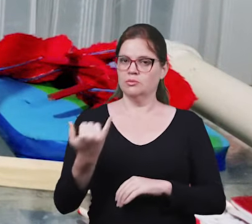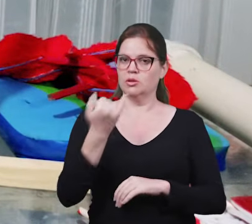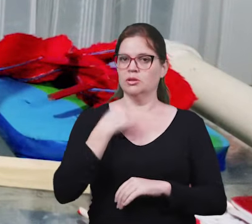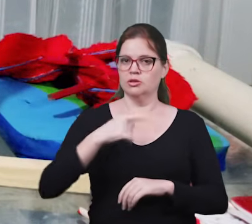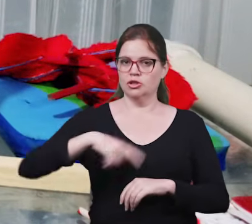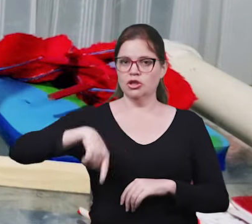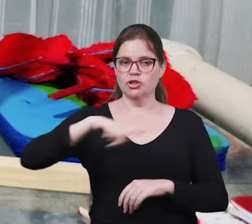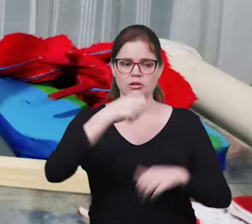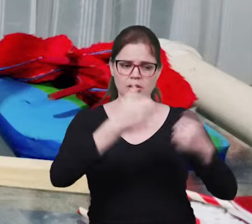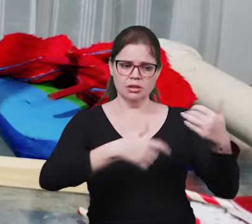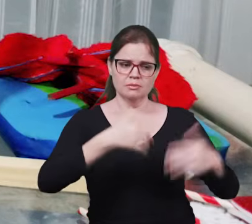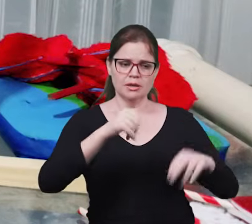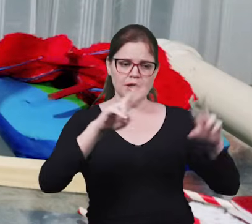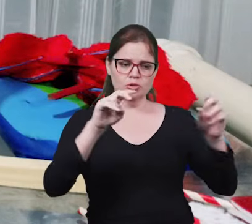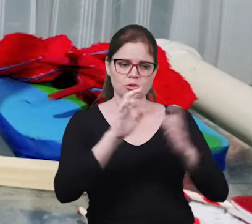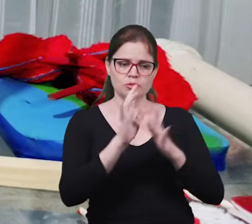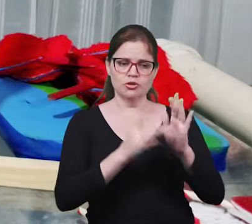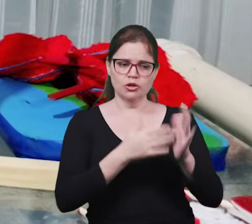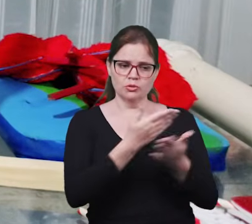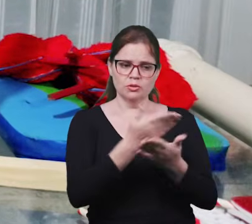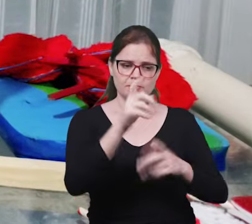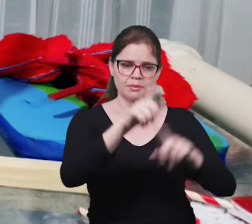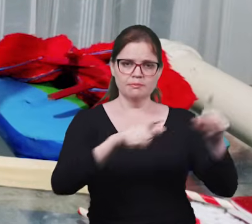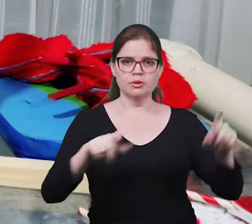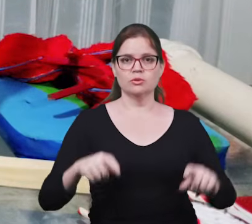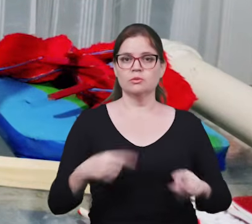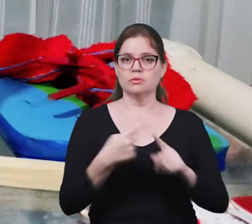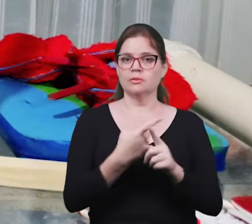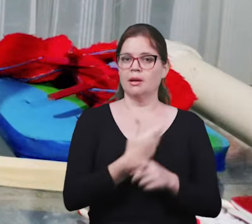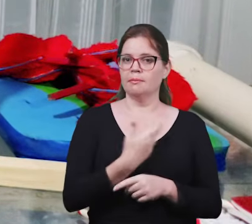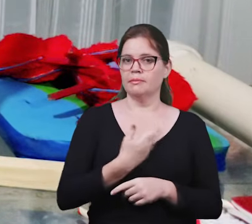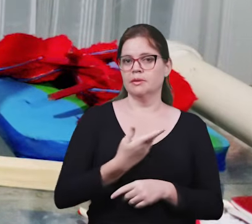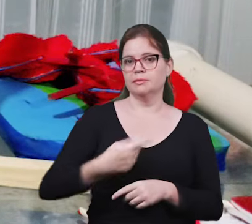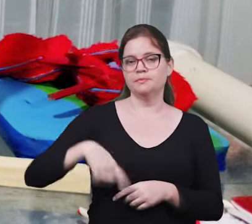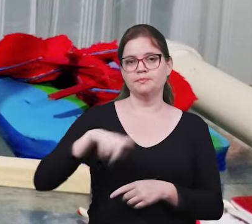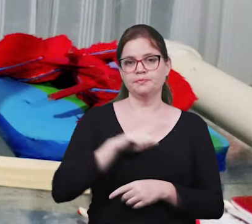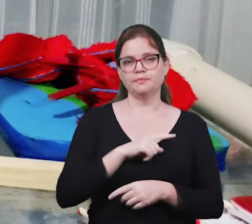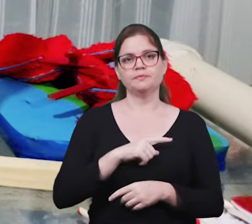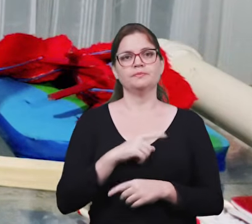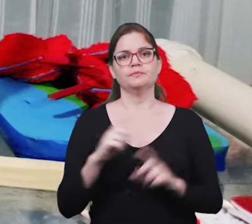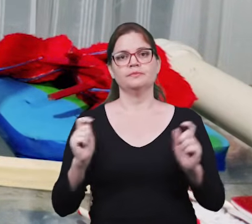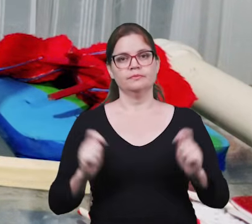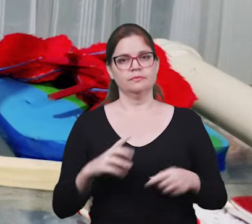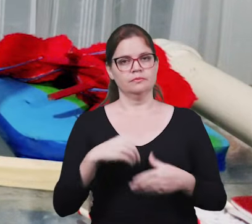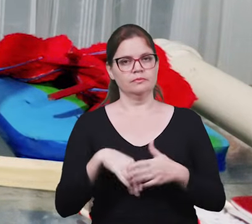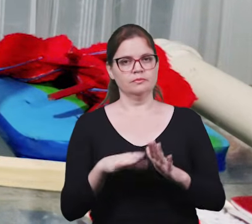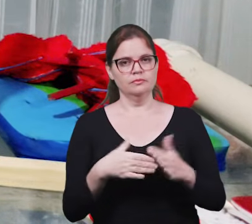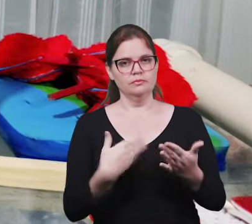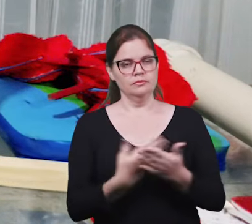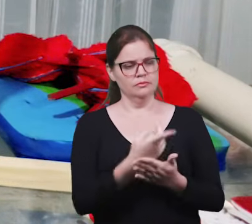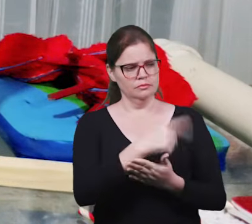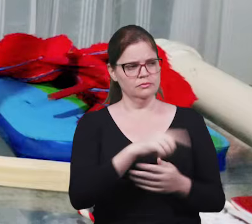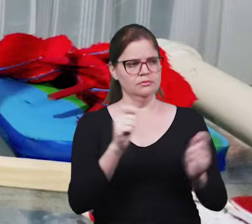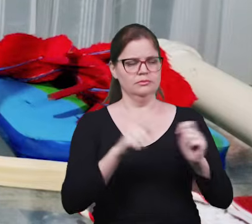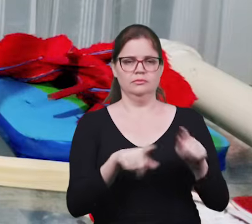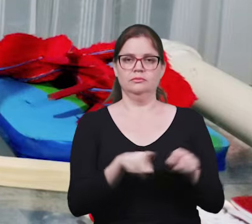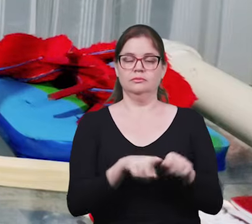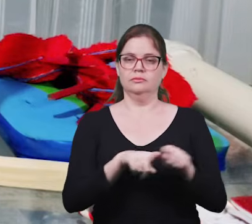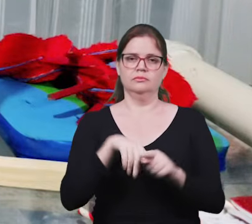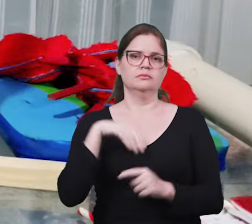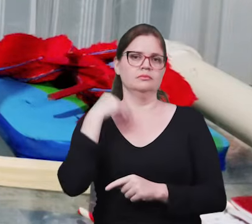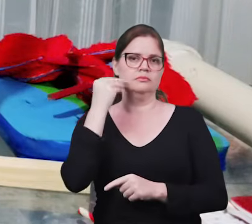do Senhor, de levar esse evangelho para que esses nossos colegas, né, os nossos amiguinhos de escola possam serem